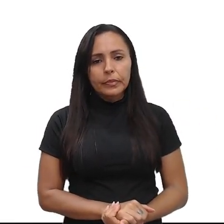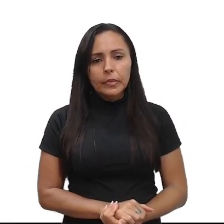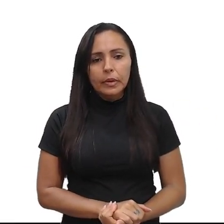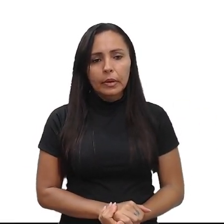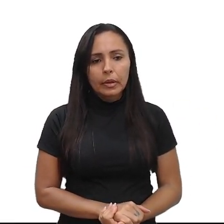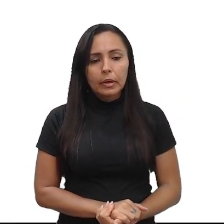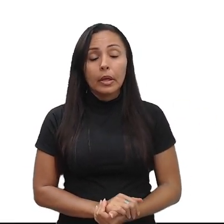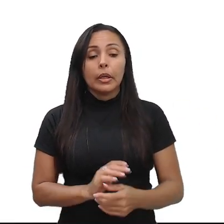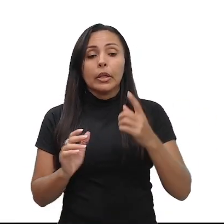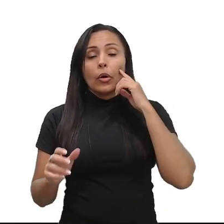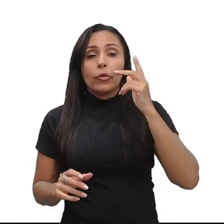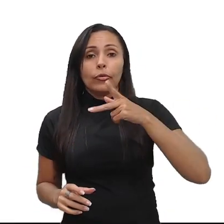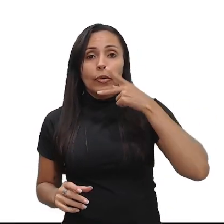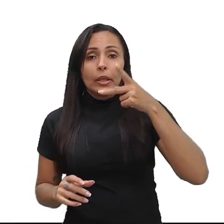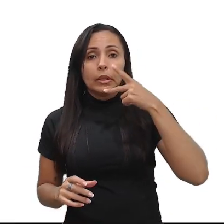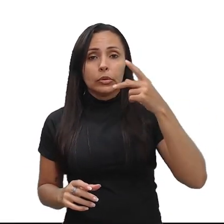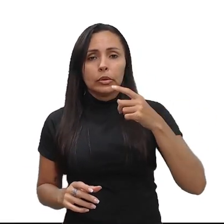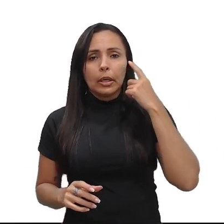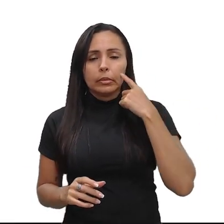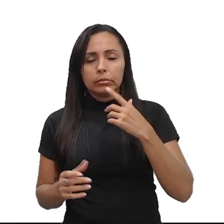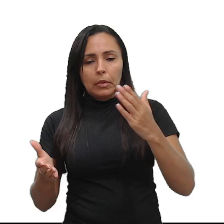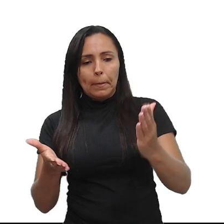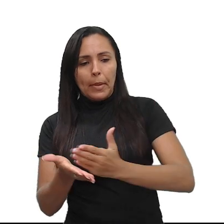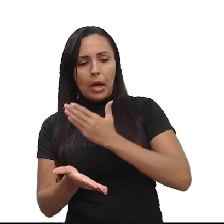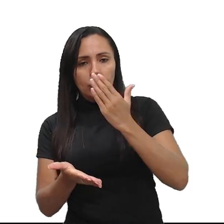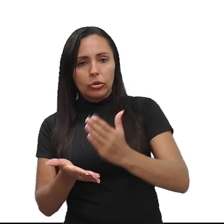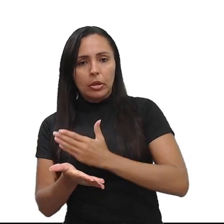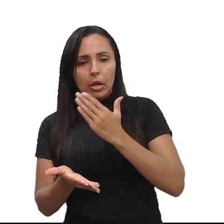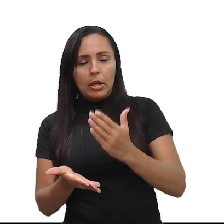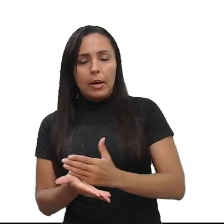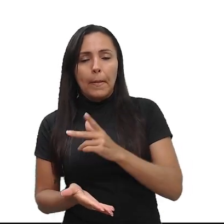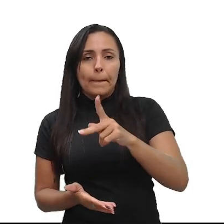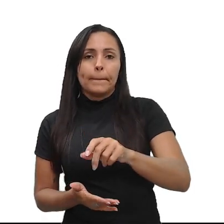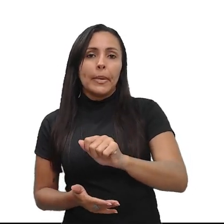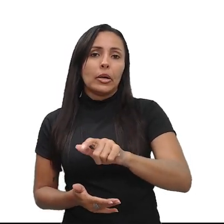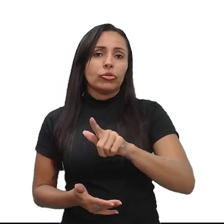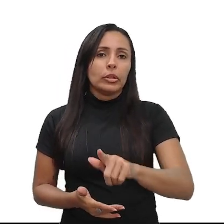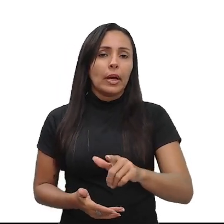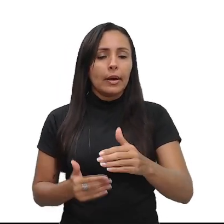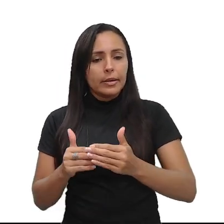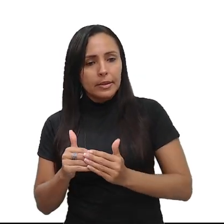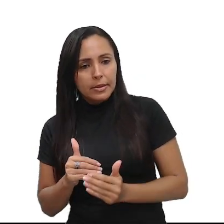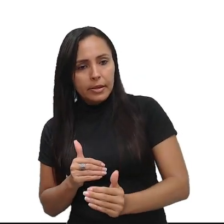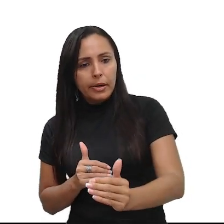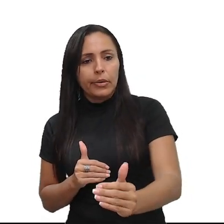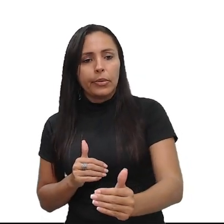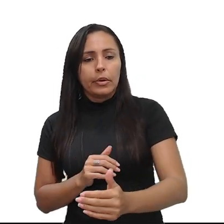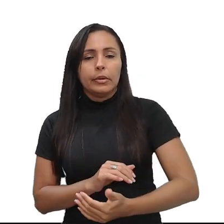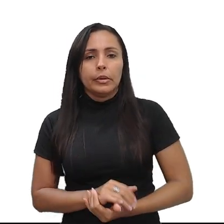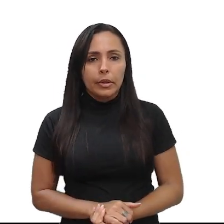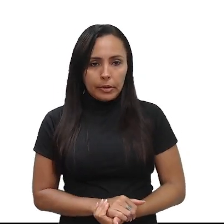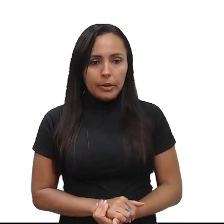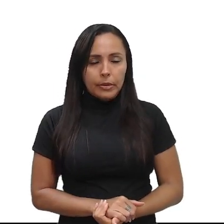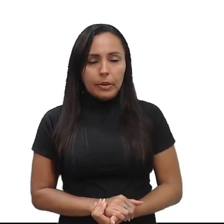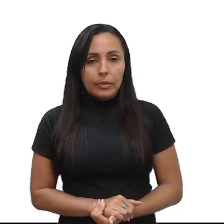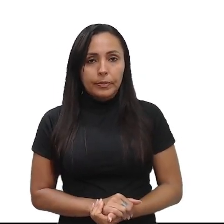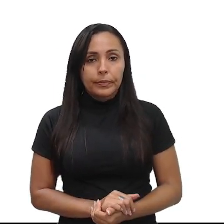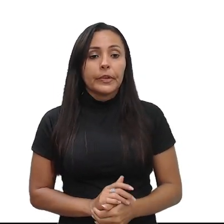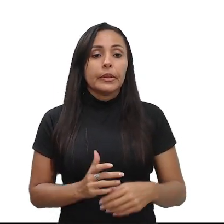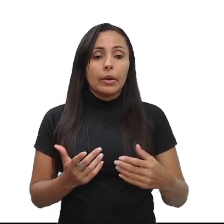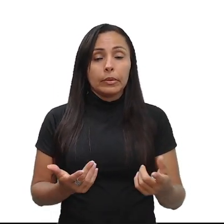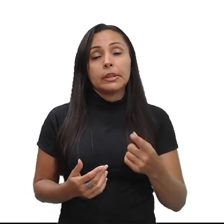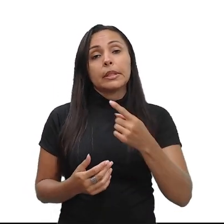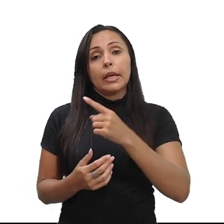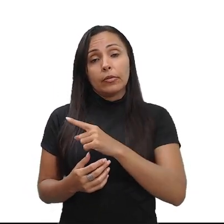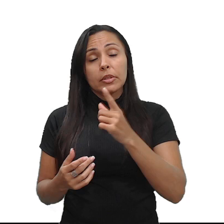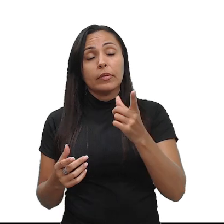especificamente falando das páginas codificadas, né? HTML e CSS. Então, página inicial. Nessa página inicial,